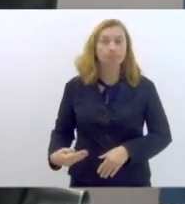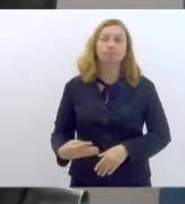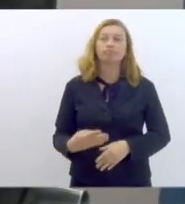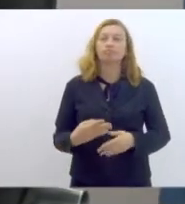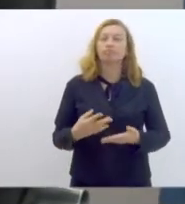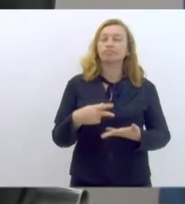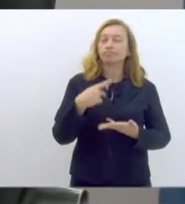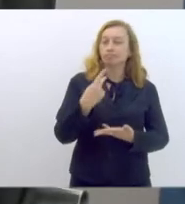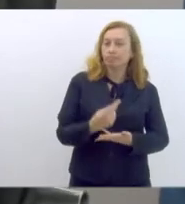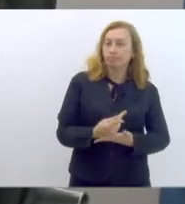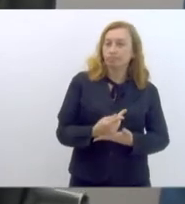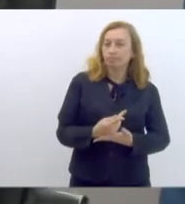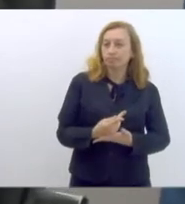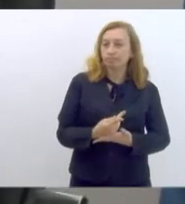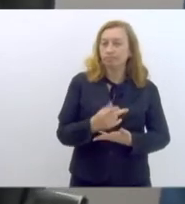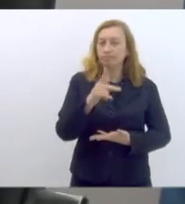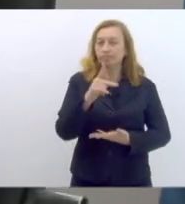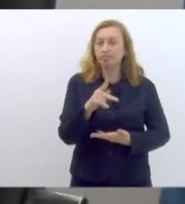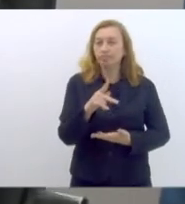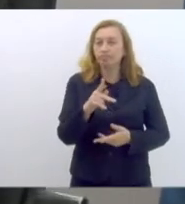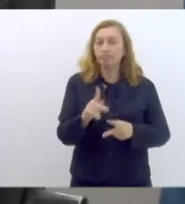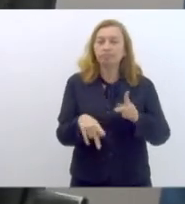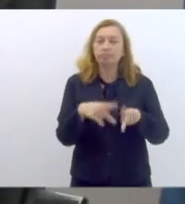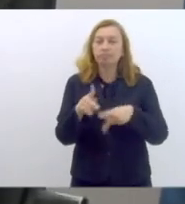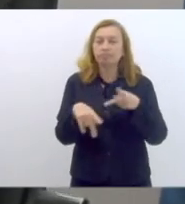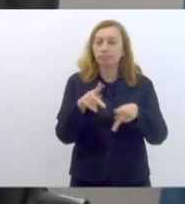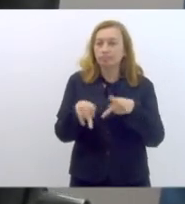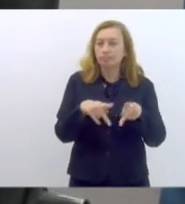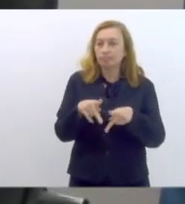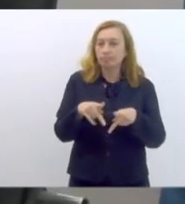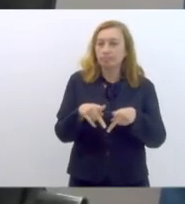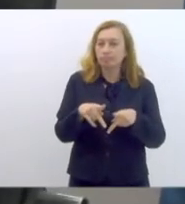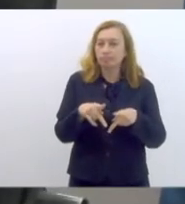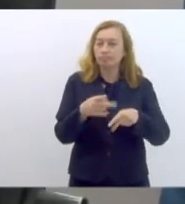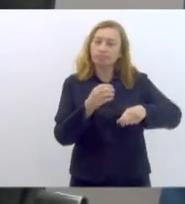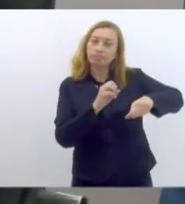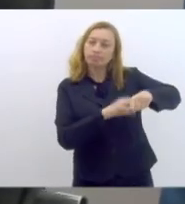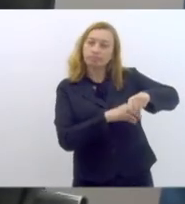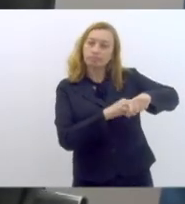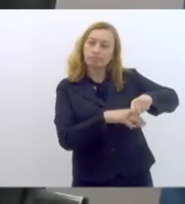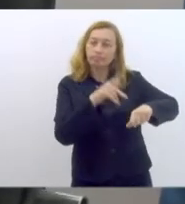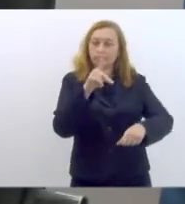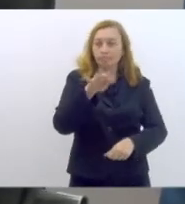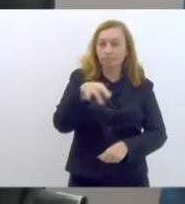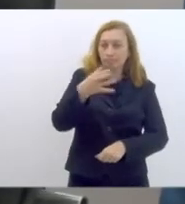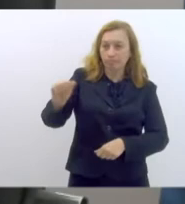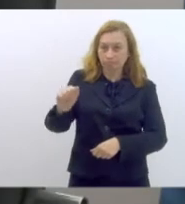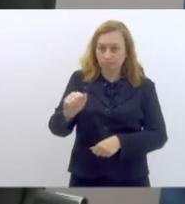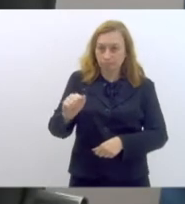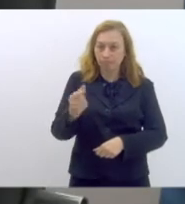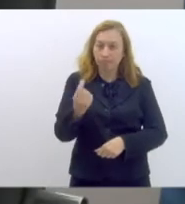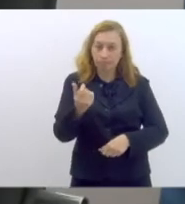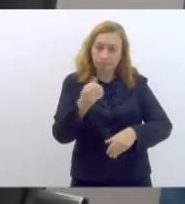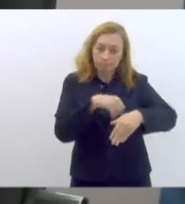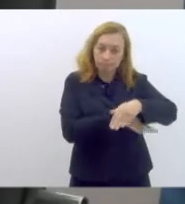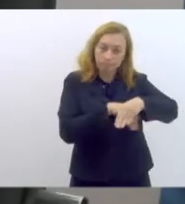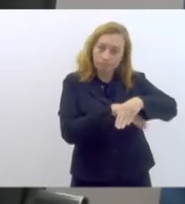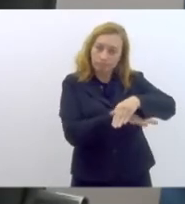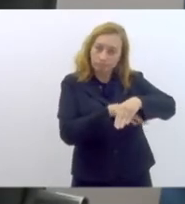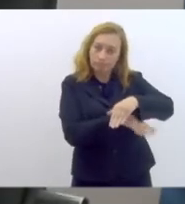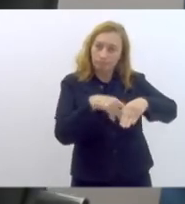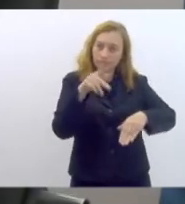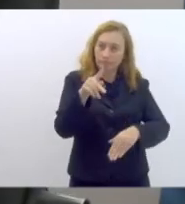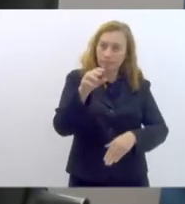excita a população brasileira a aplicar em poupança. Se tiver algum dinheiro, bota na poupança. Então, se